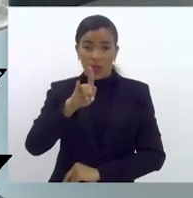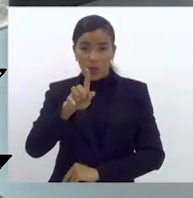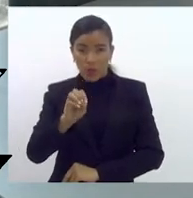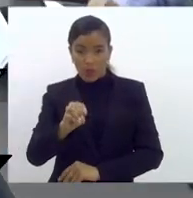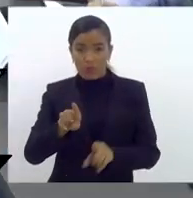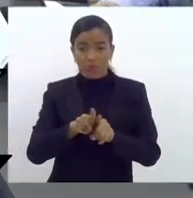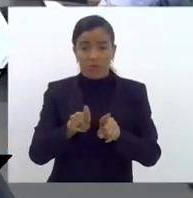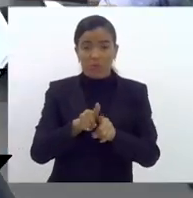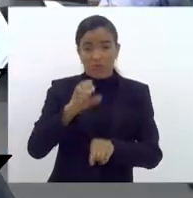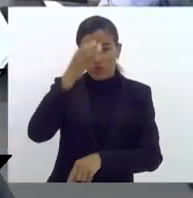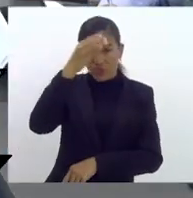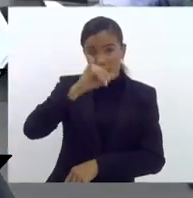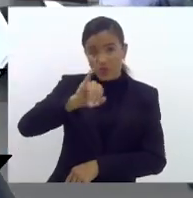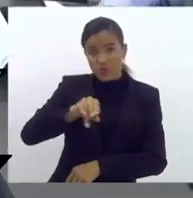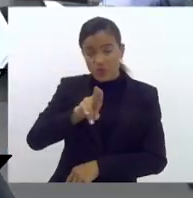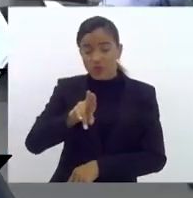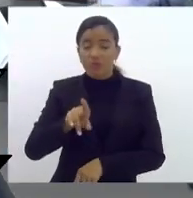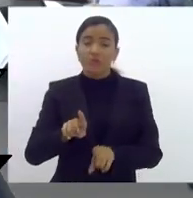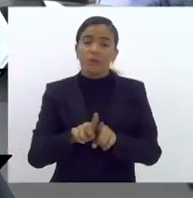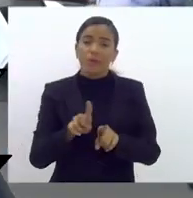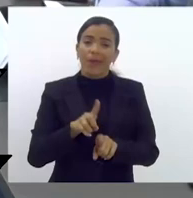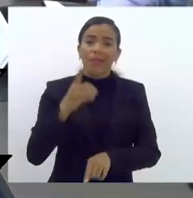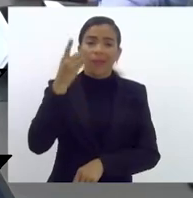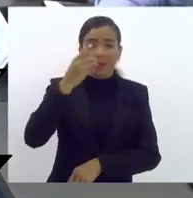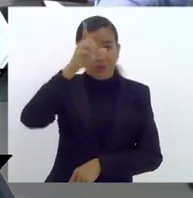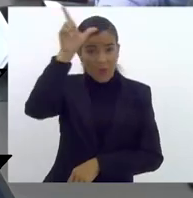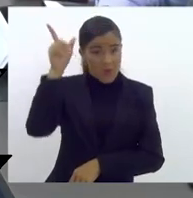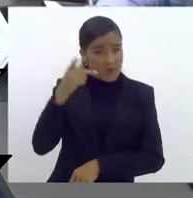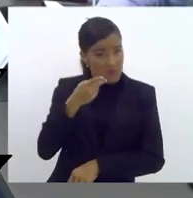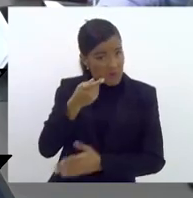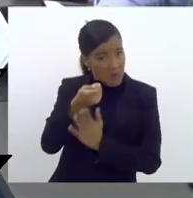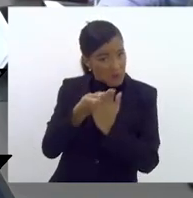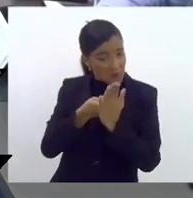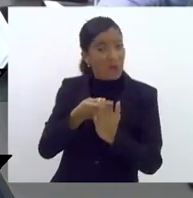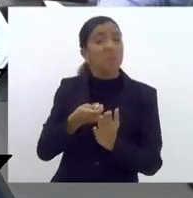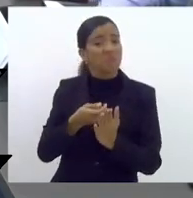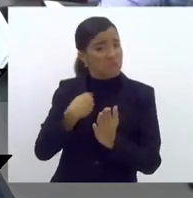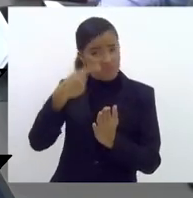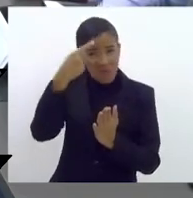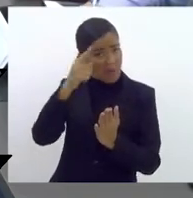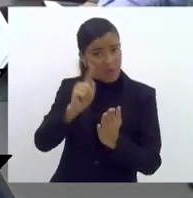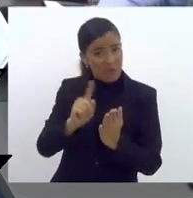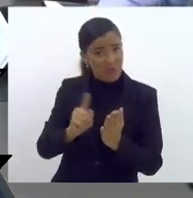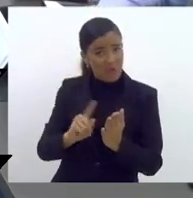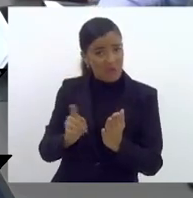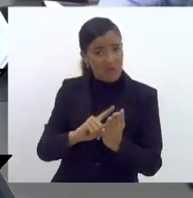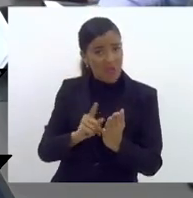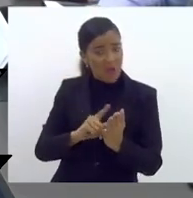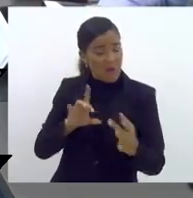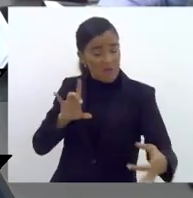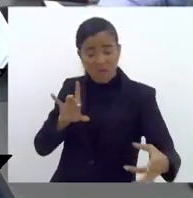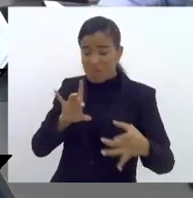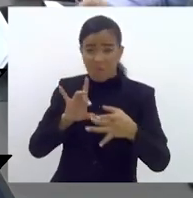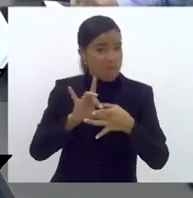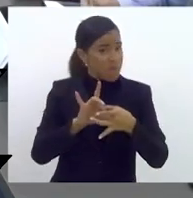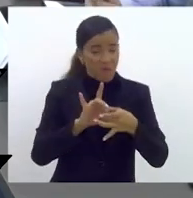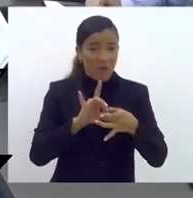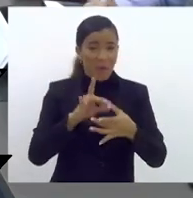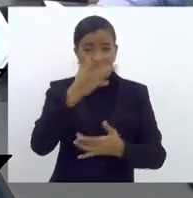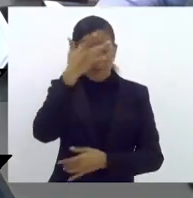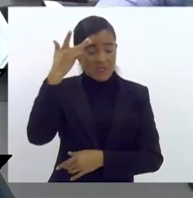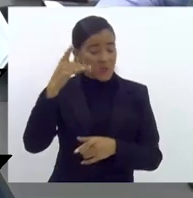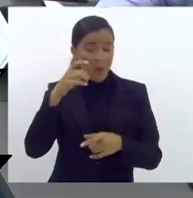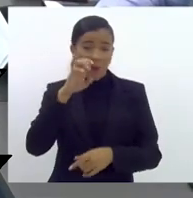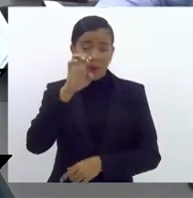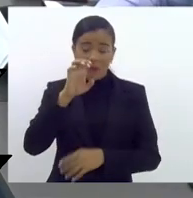e do deputado Luiz Paulo ao todo o projeto não sabia dessa sinergia de vossa excelência com povo